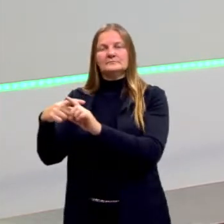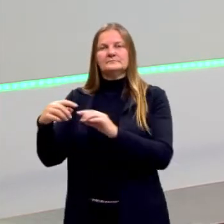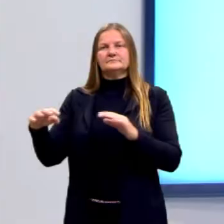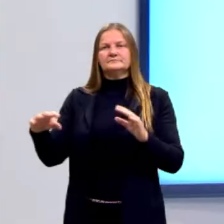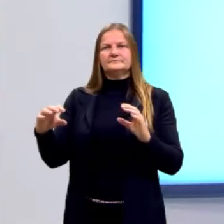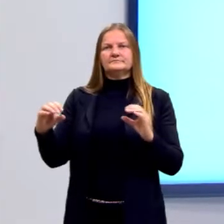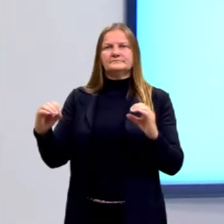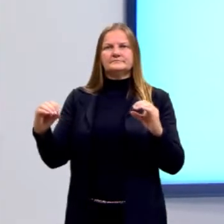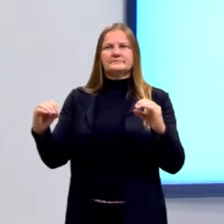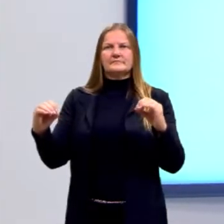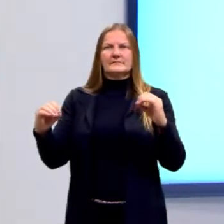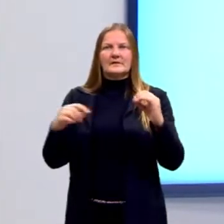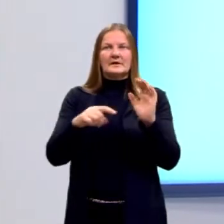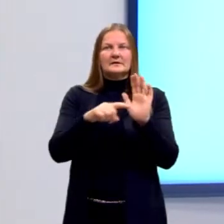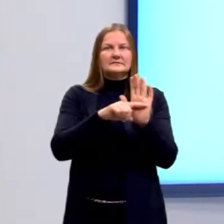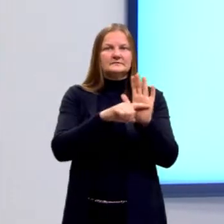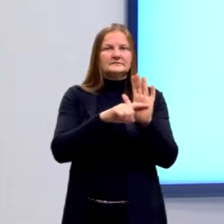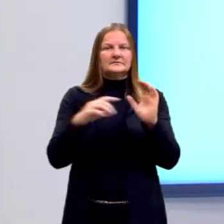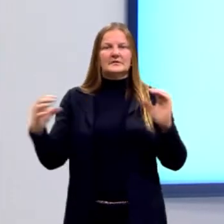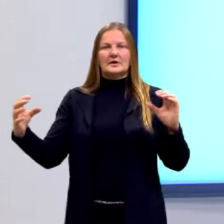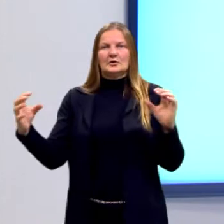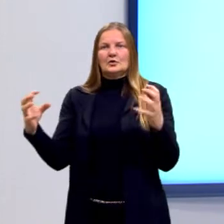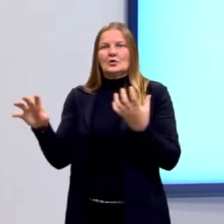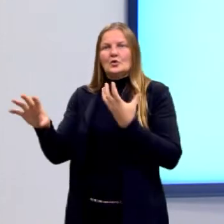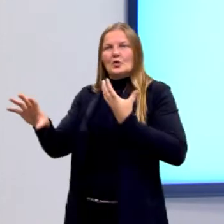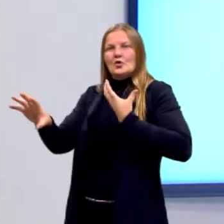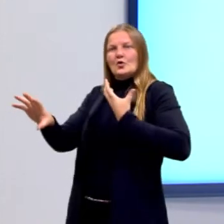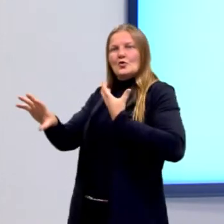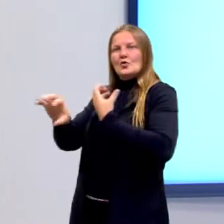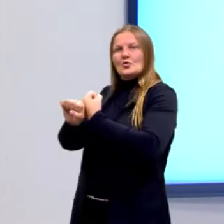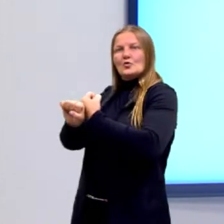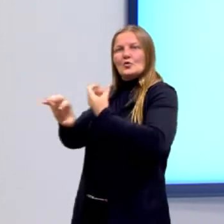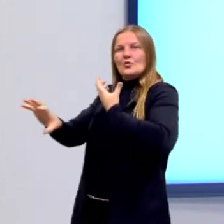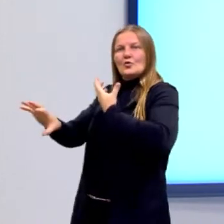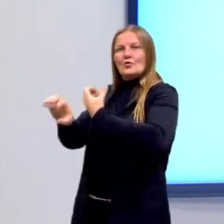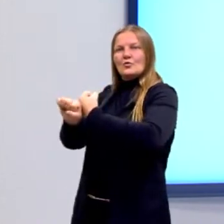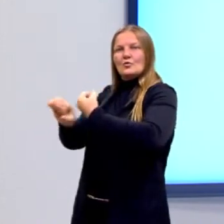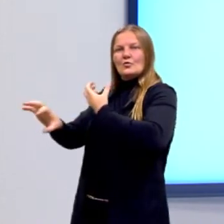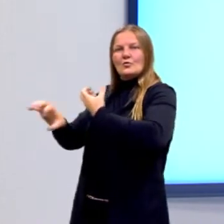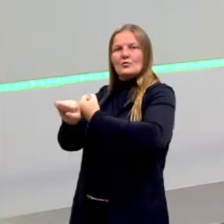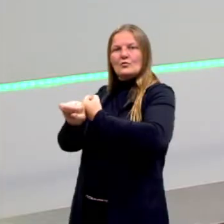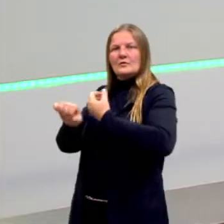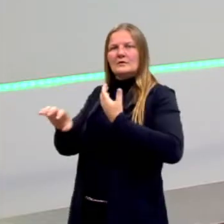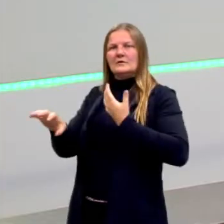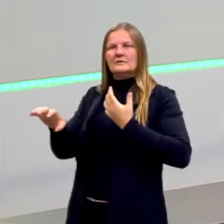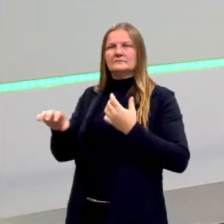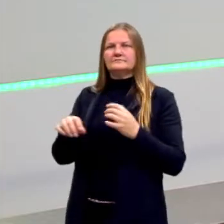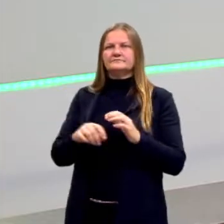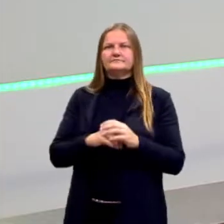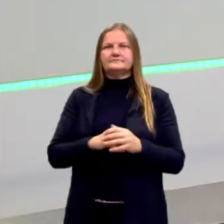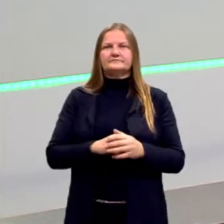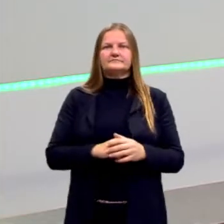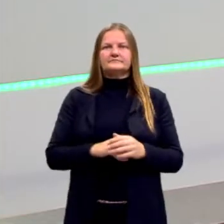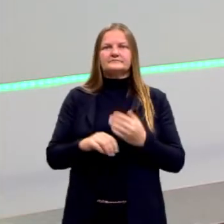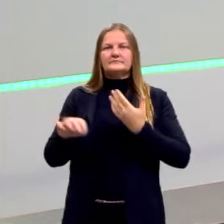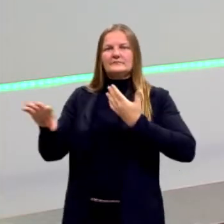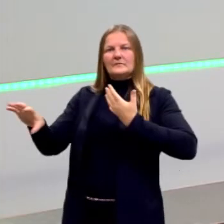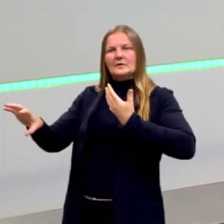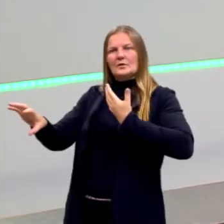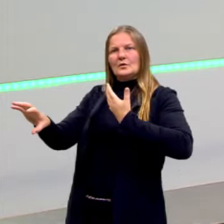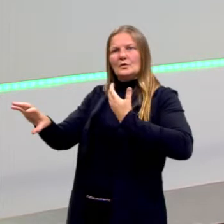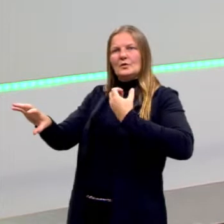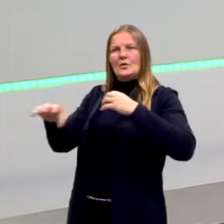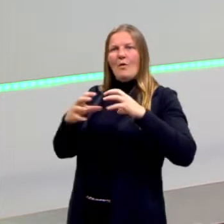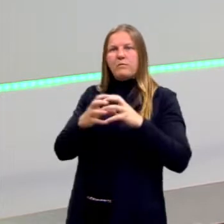relembrar que que acontece a gente sabe que elas vão querer se atrair né se essa quinta fixa que que acontece essa daqui então vai entender